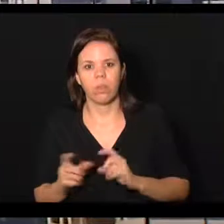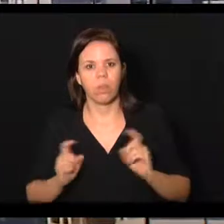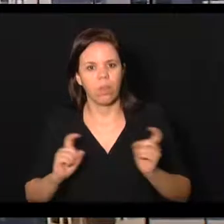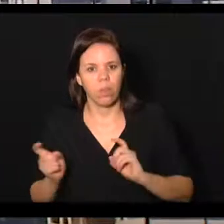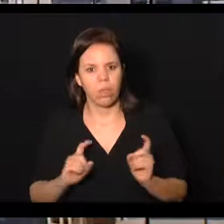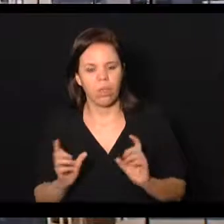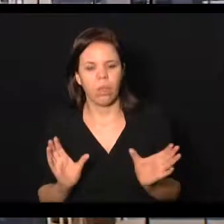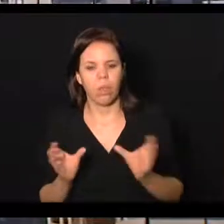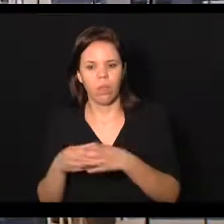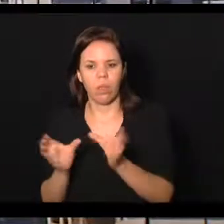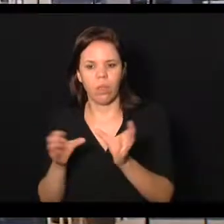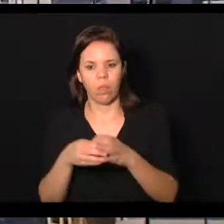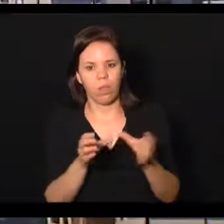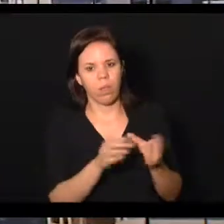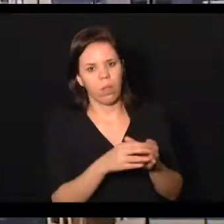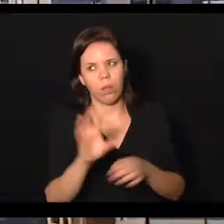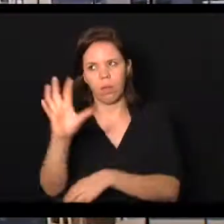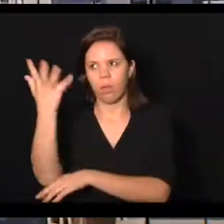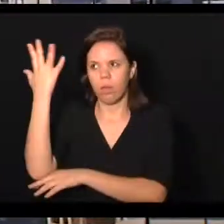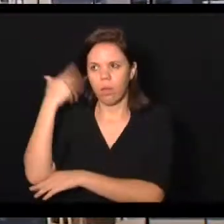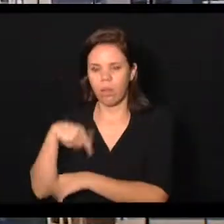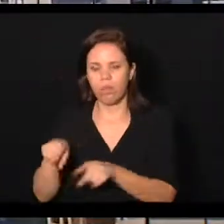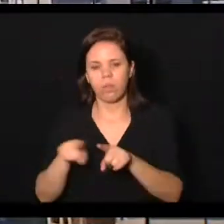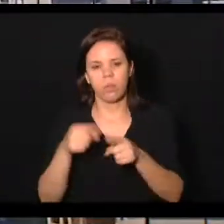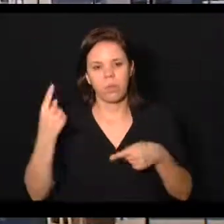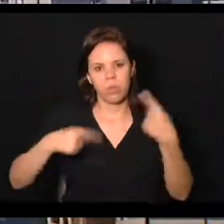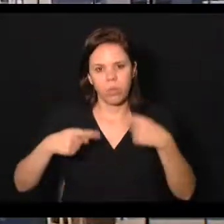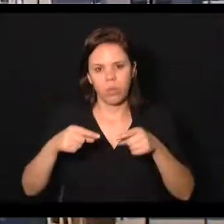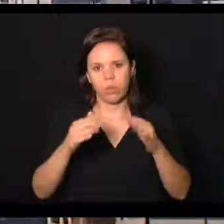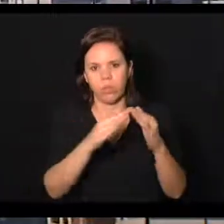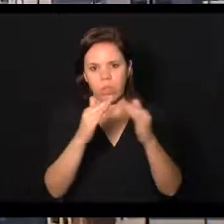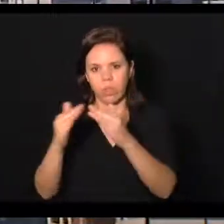comissões de Meio Ambiente, Política Urbana e